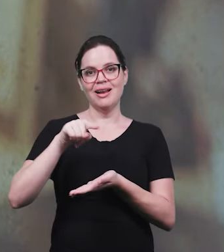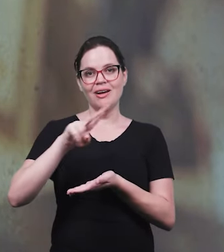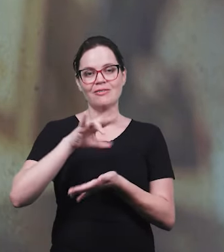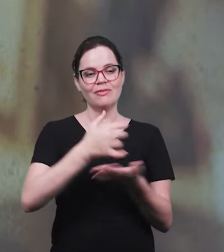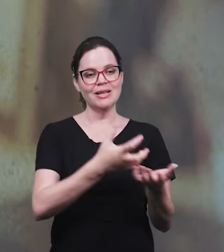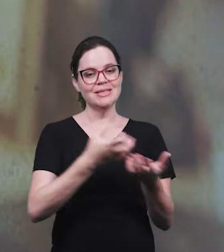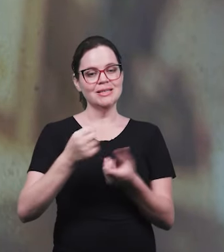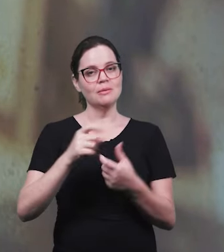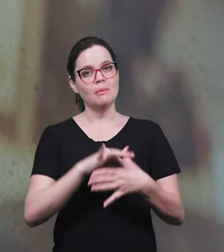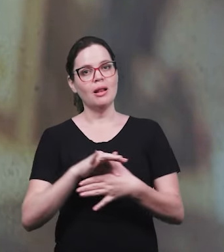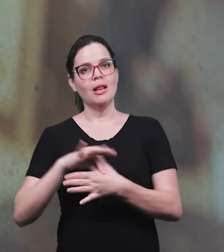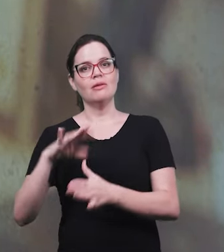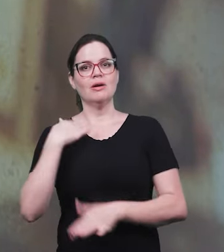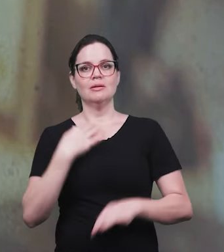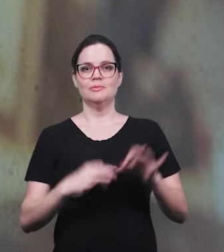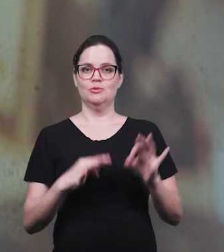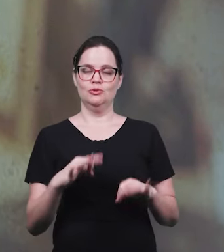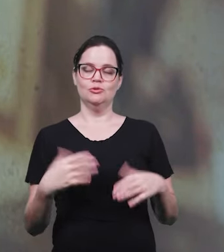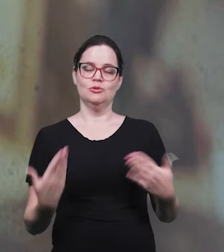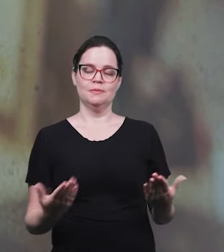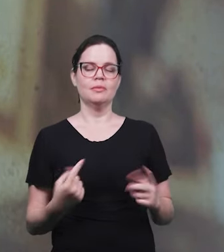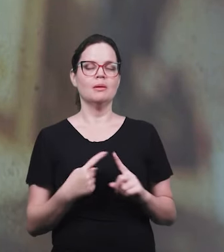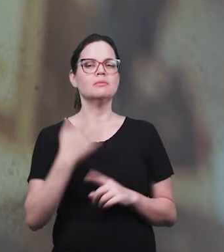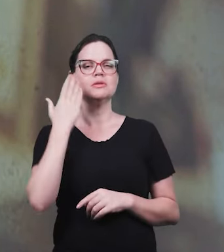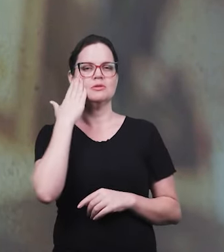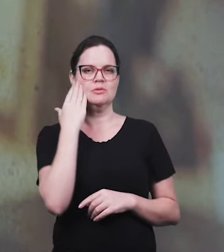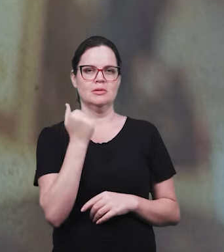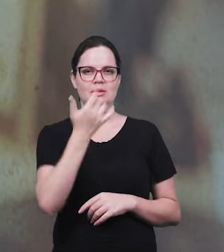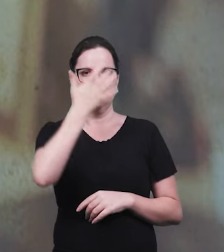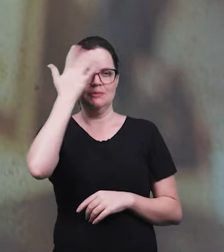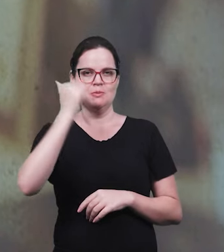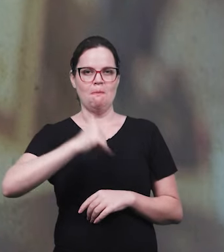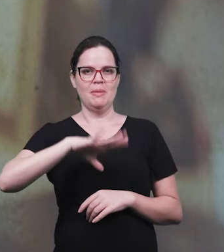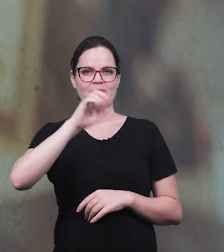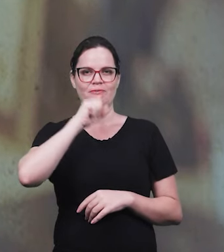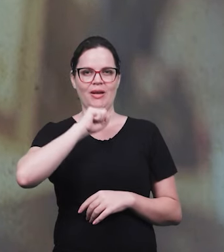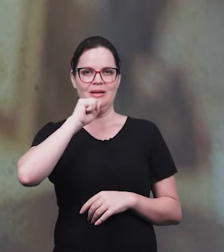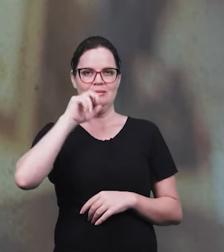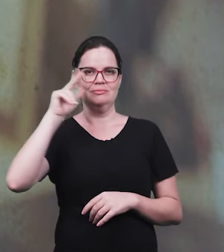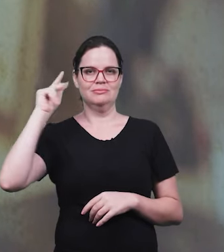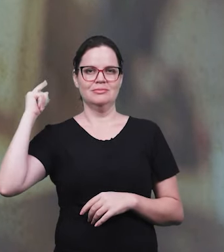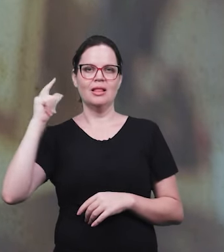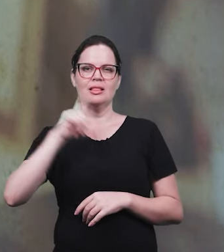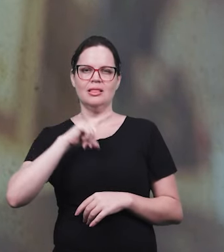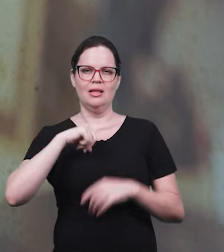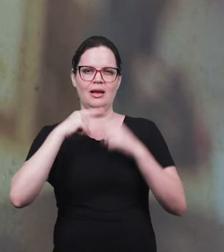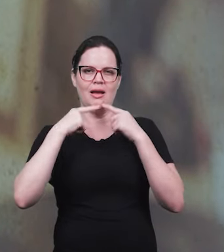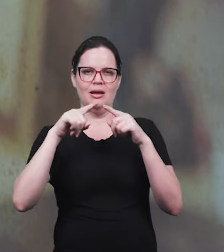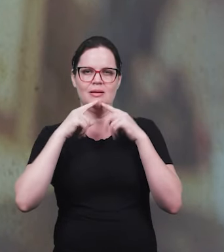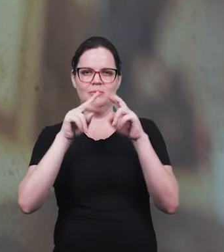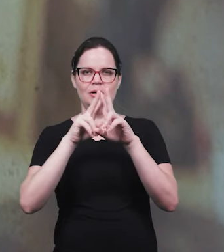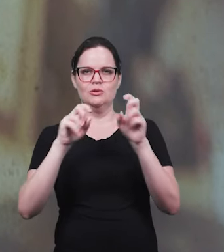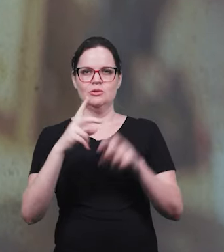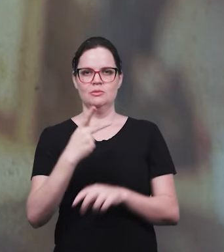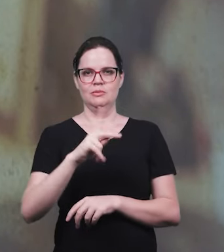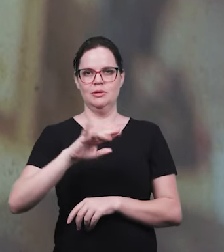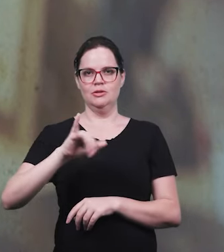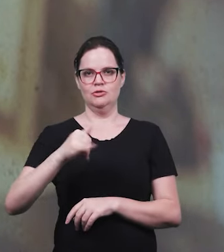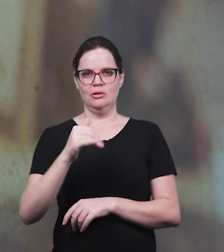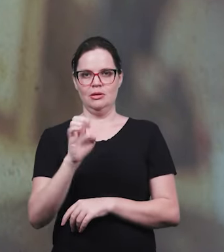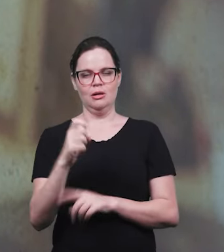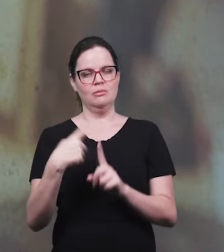que para os mais antigos, talvez tenha muitas reclamações em relação ao PJE. Não é um sistema